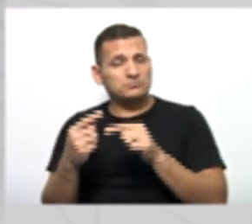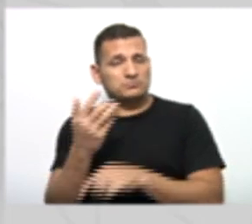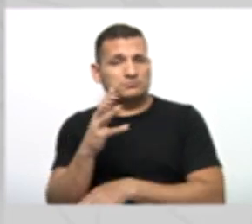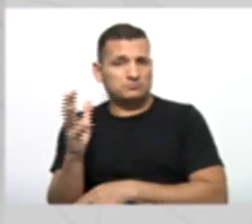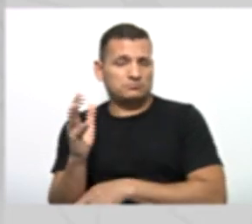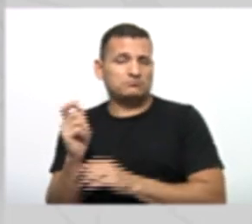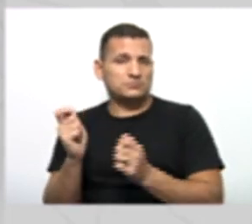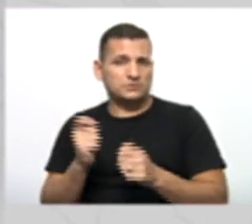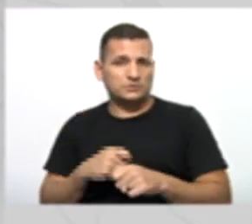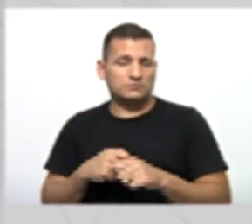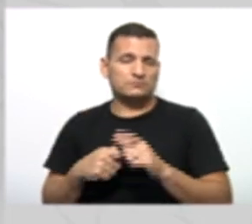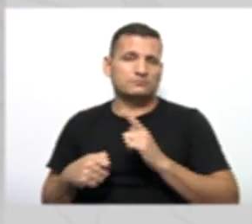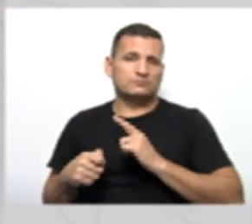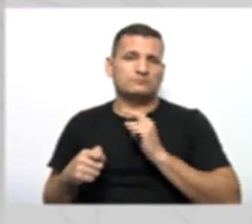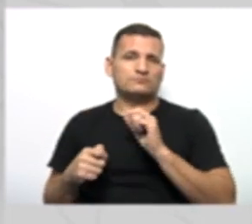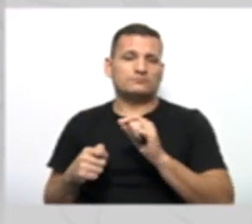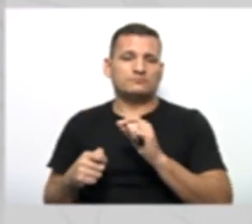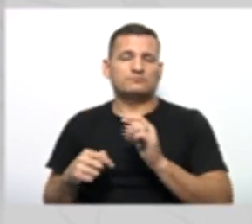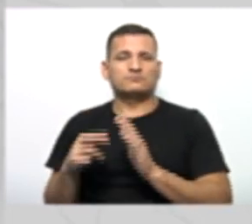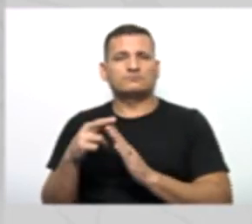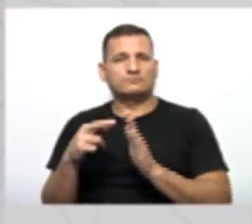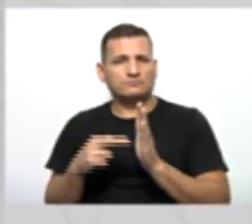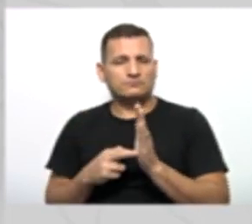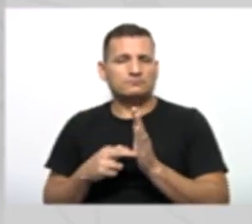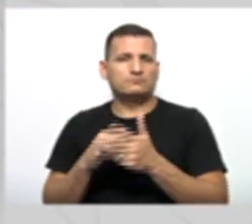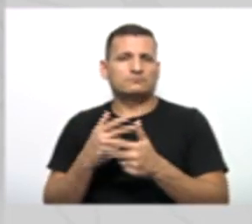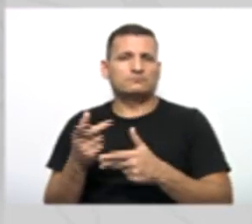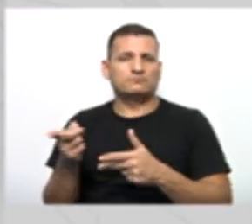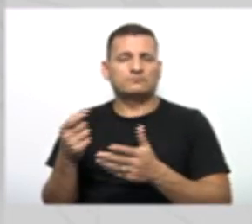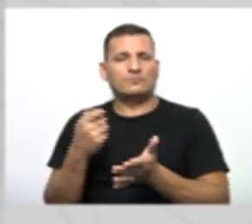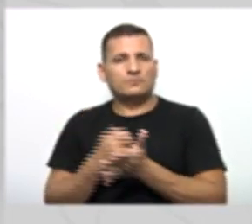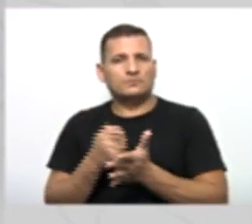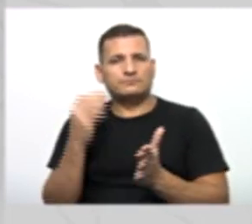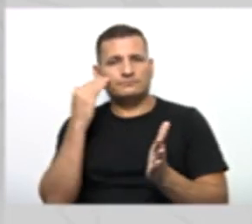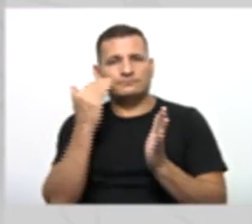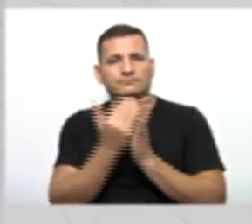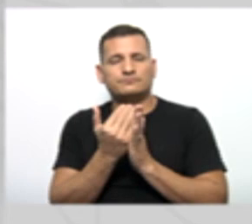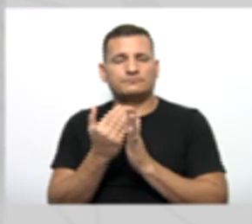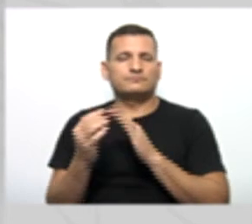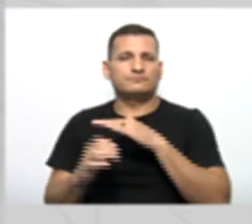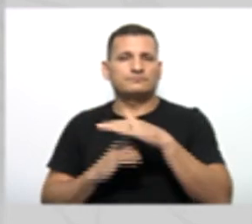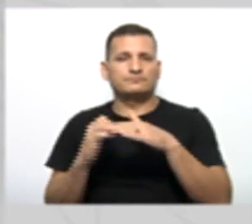estabelecidas as condições, os pré-requisitos que a empresa vai cumprir na fase de